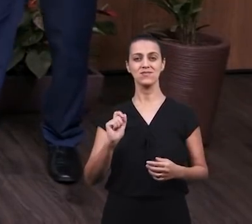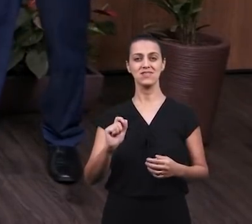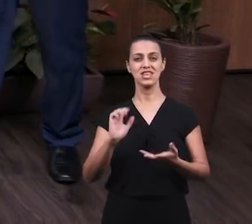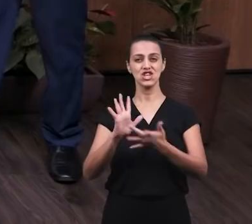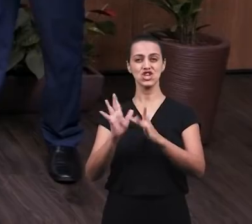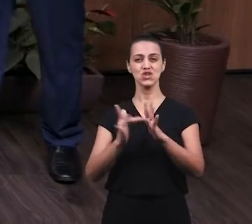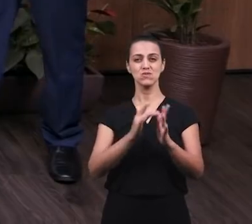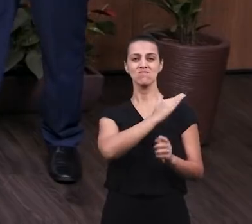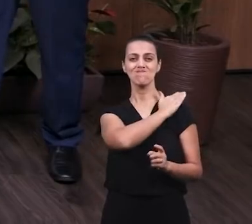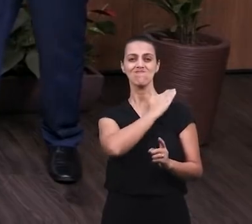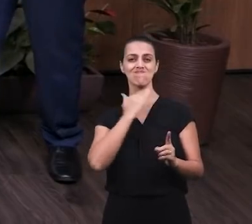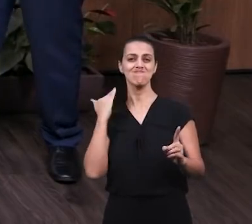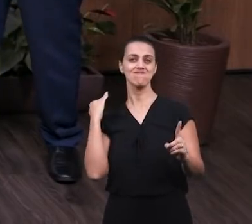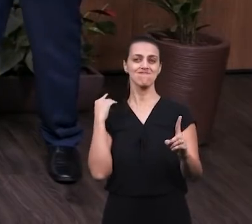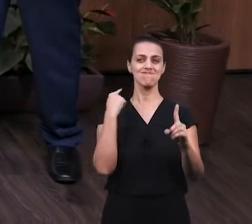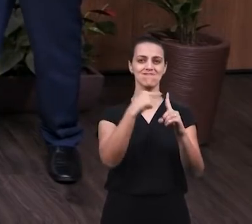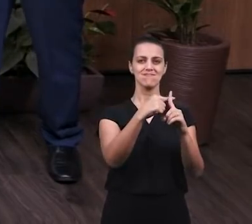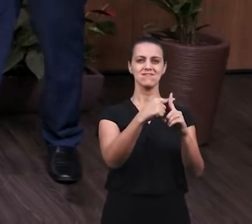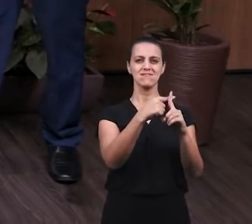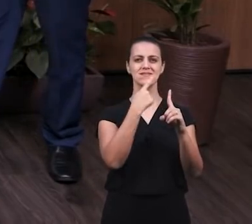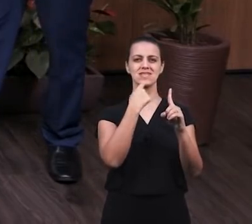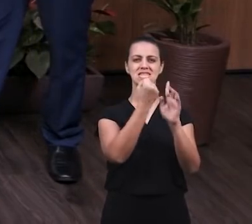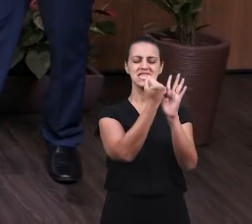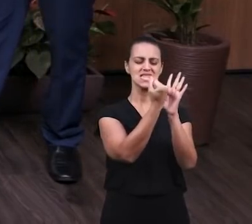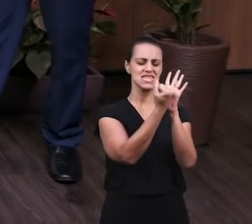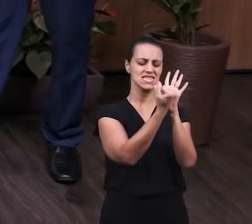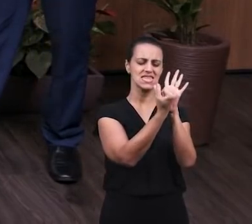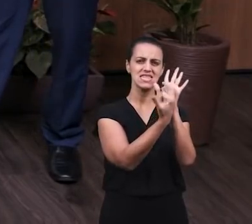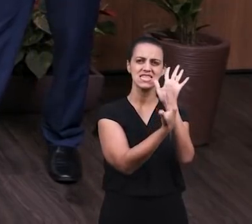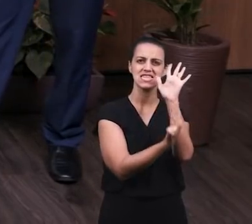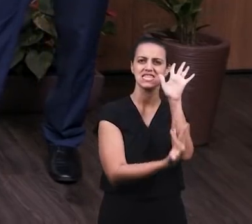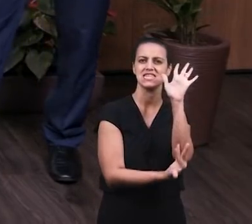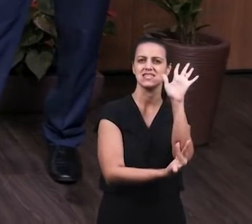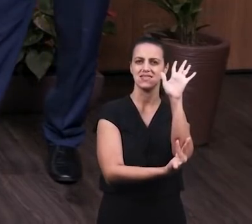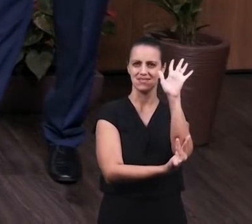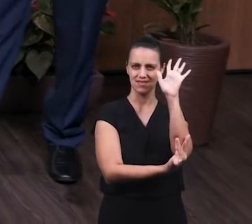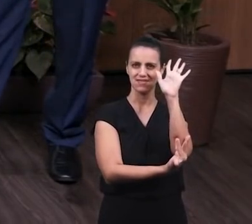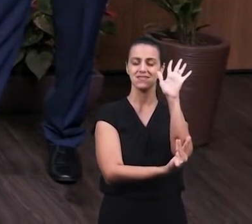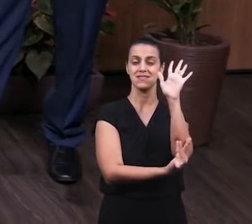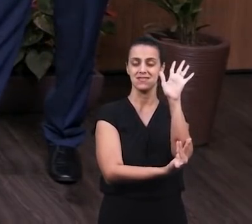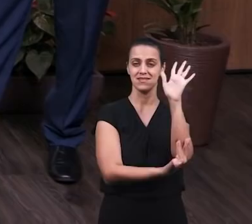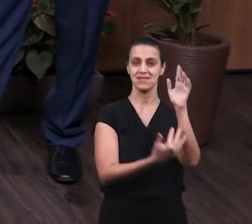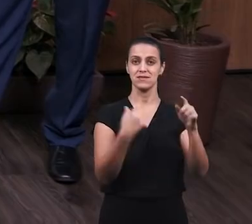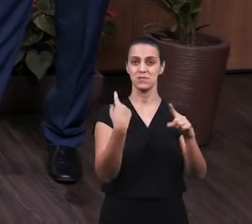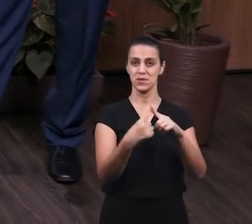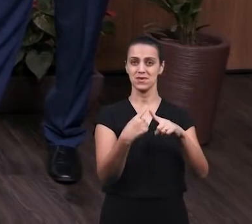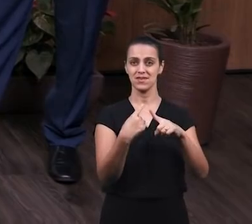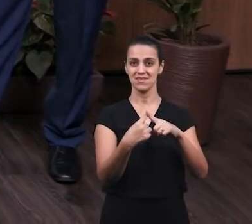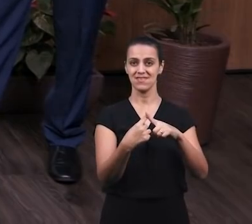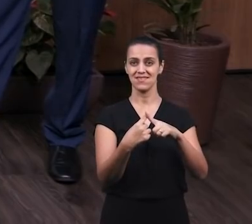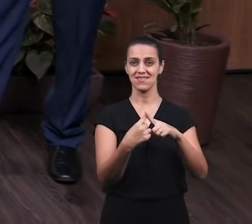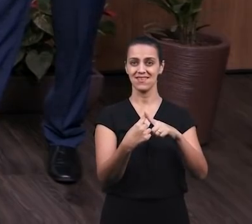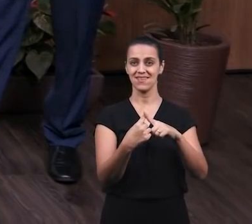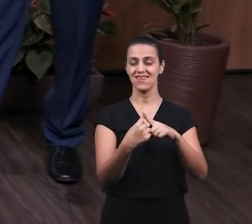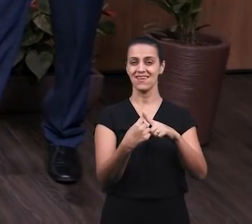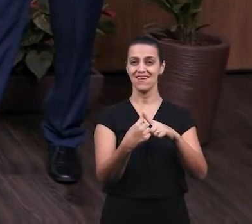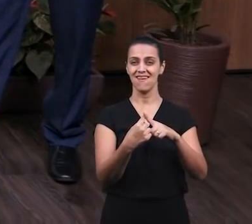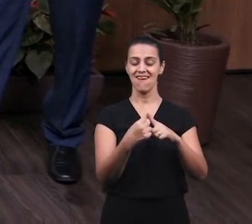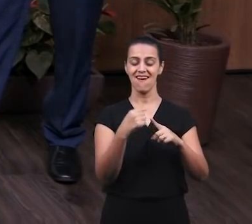sacrifício do Senhor Jesus, do sangue que ele derramou na cruz. Exatamente, porque ali o